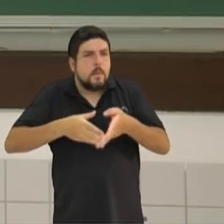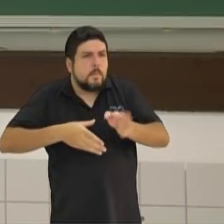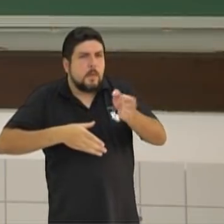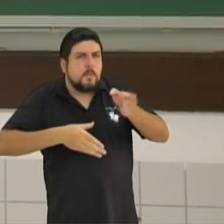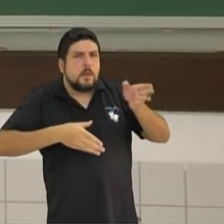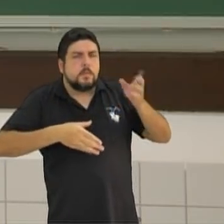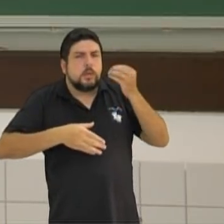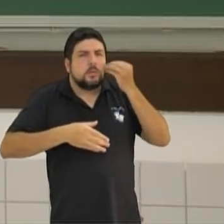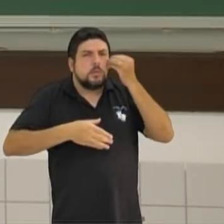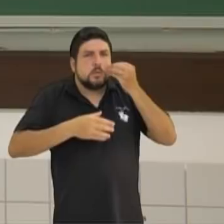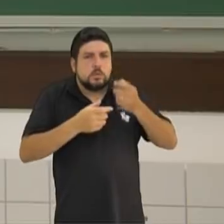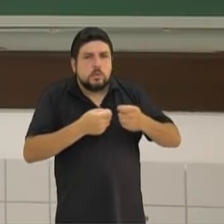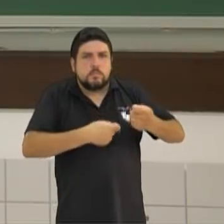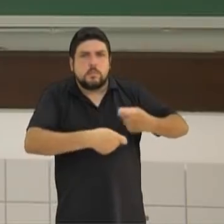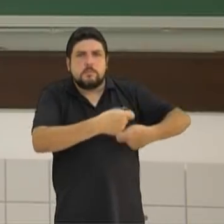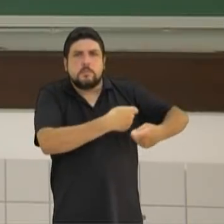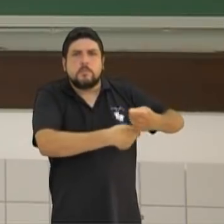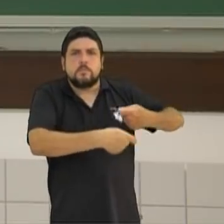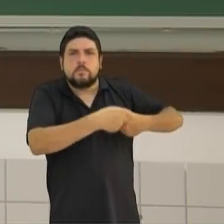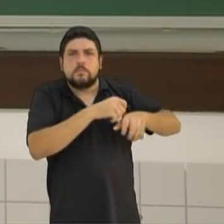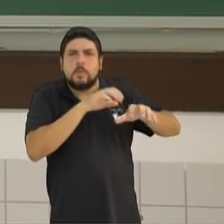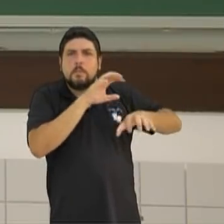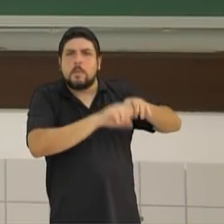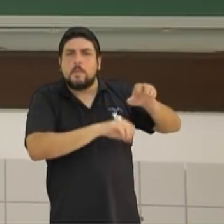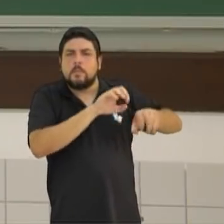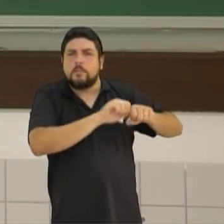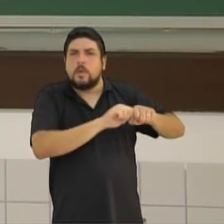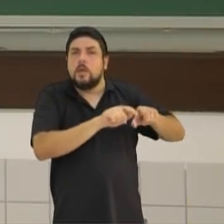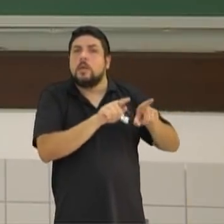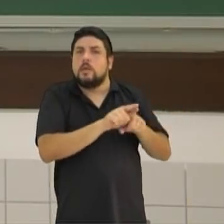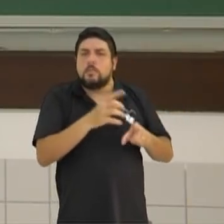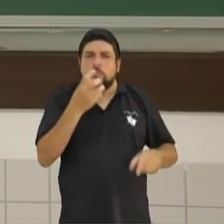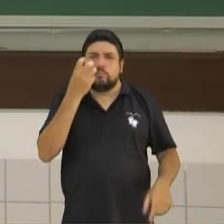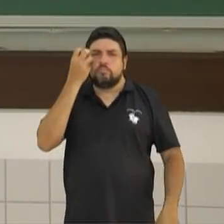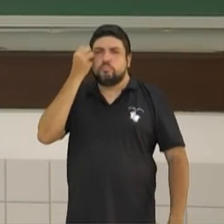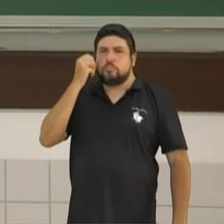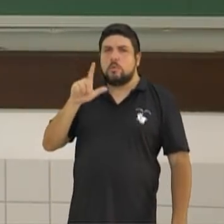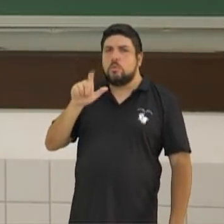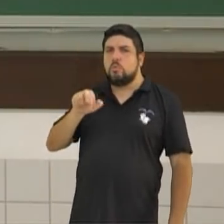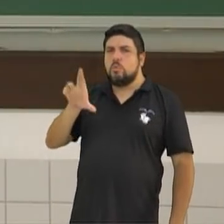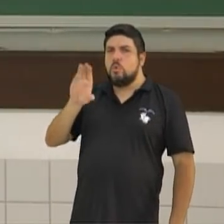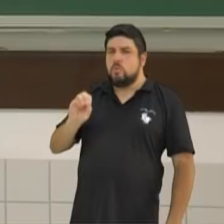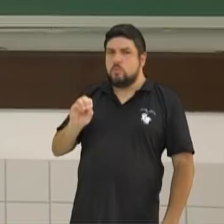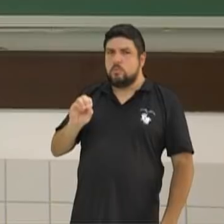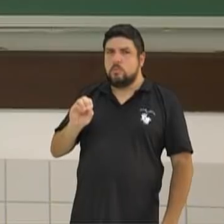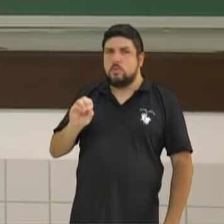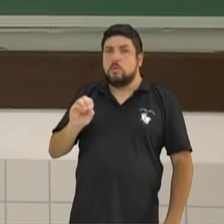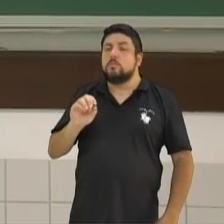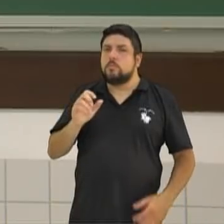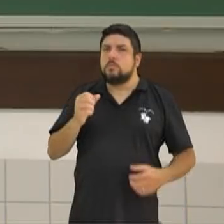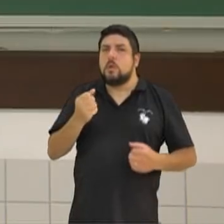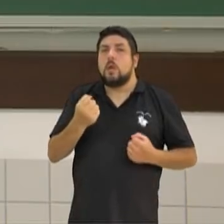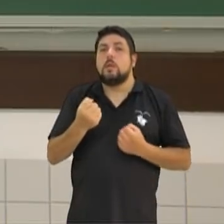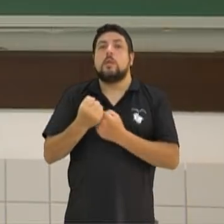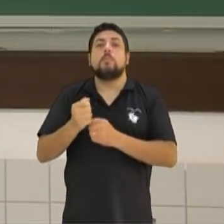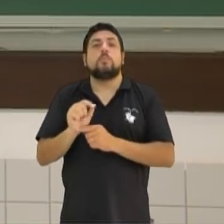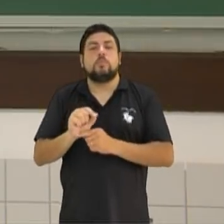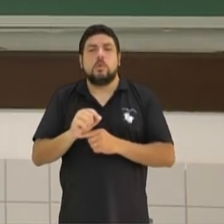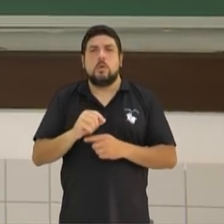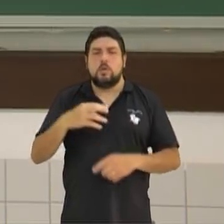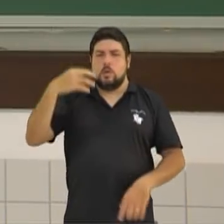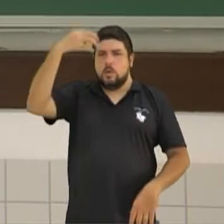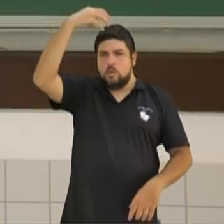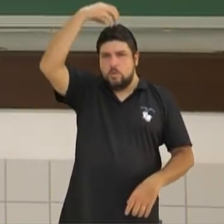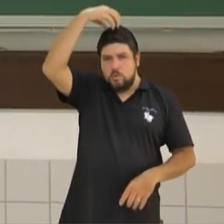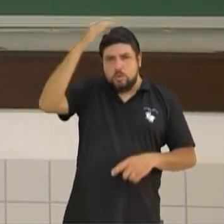comércio e de lucro. Tudo isso com um bom rei que vai tentar ajudar a todas essas camadas